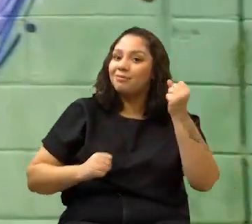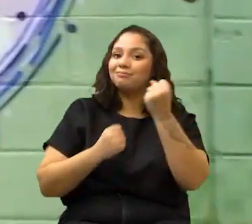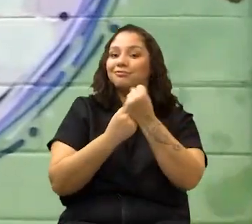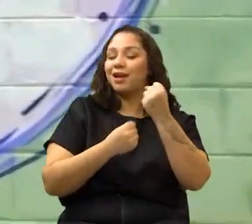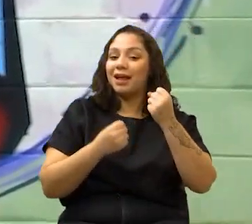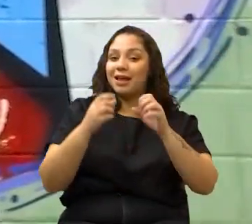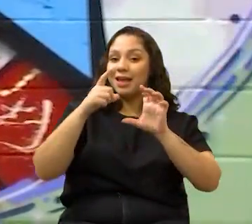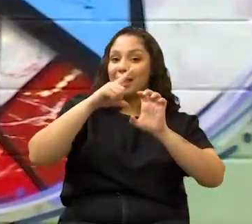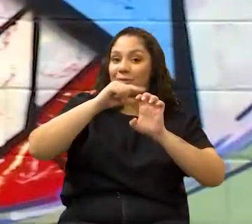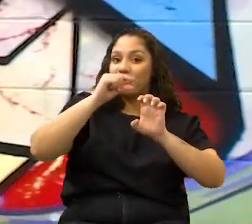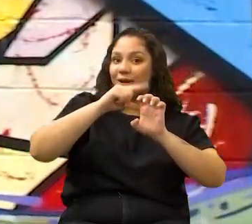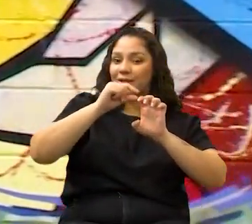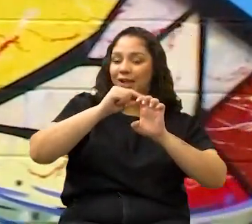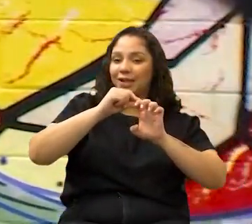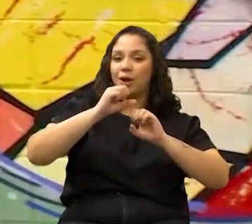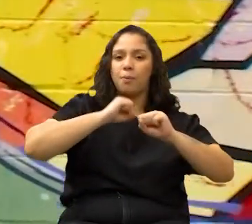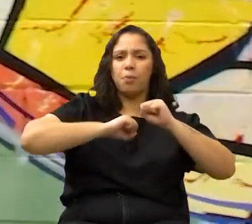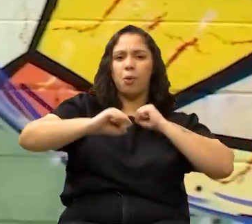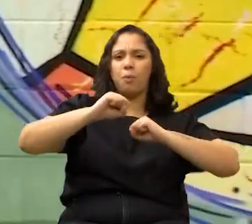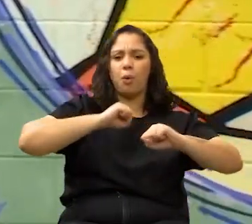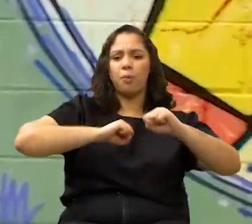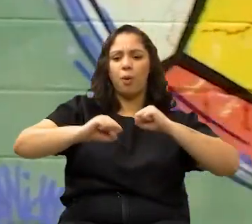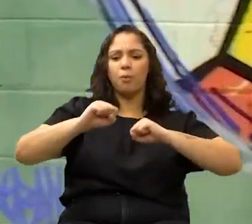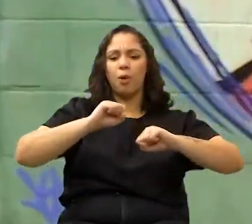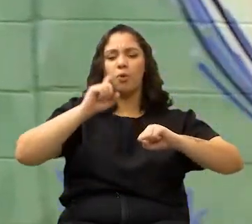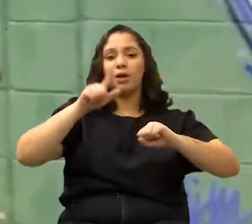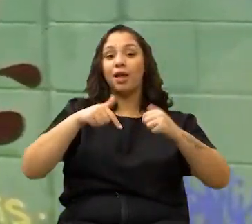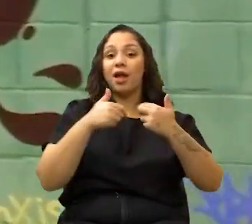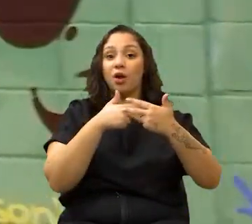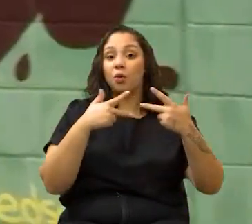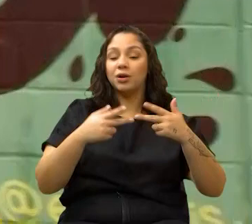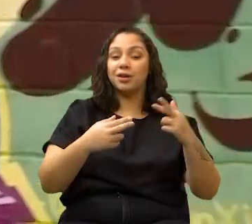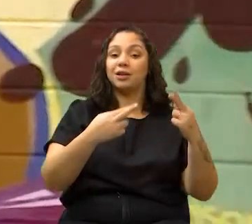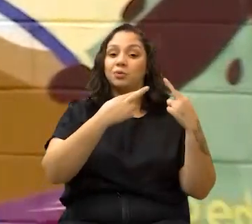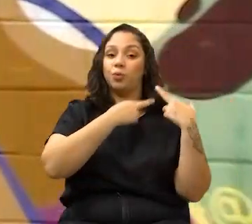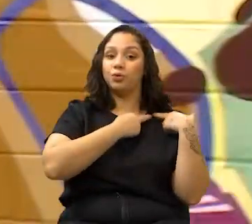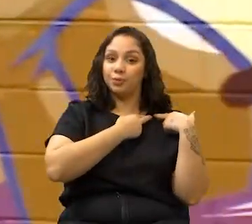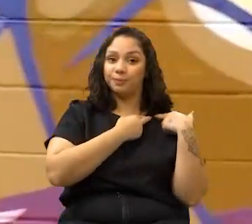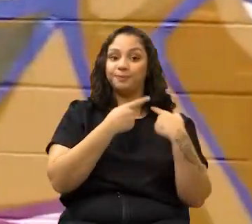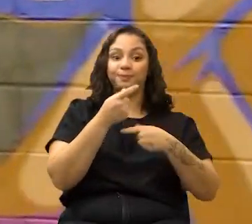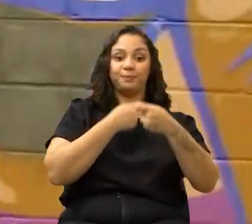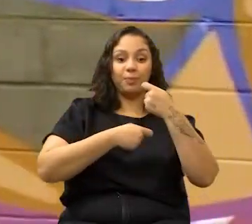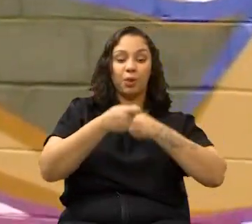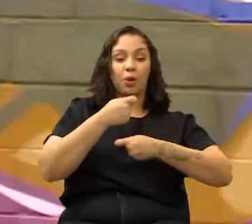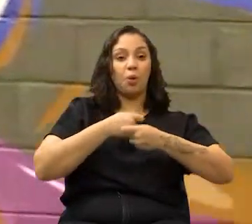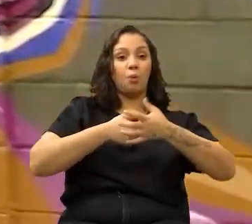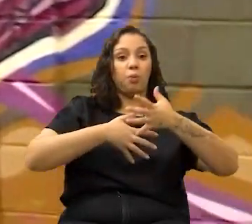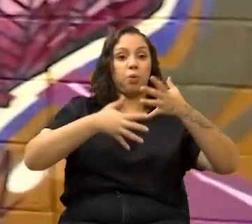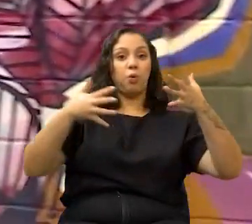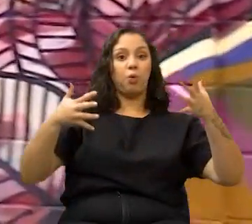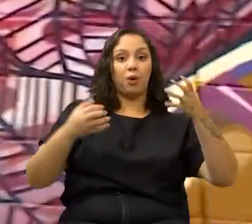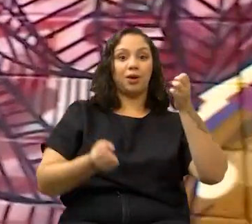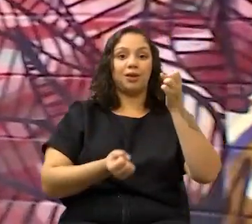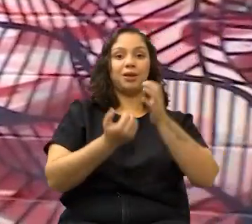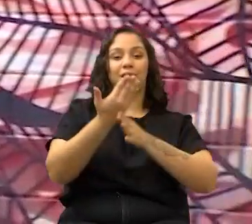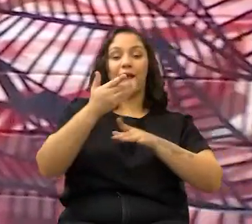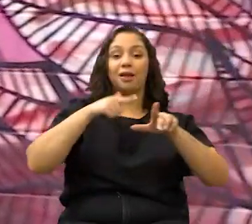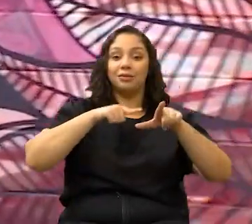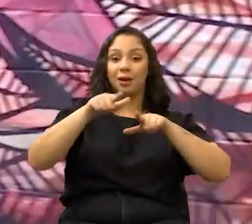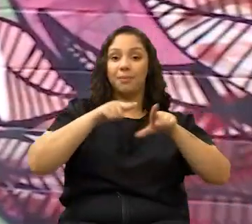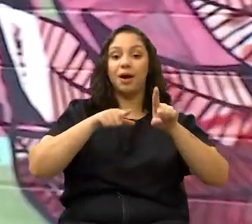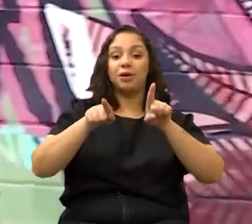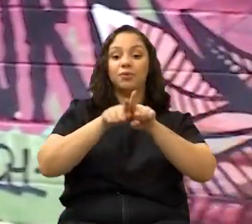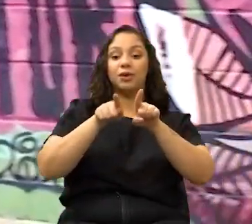do empreendedorismo em massa, fatores que são responsáveis pelo crescimento econômico, criação de empregos